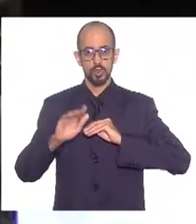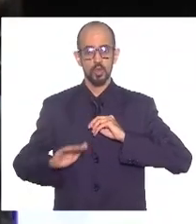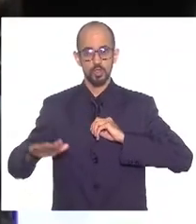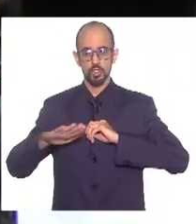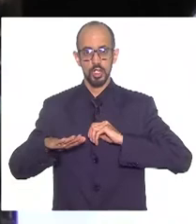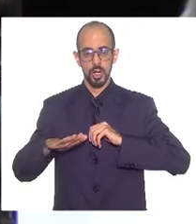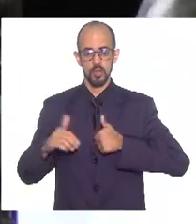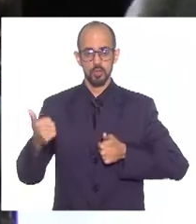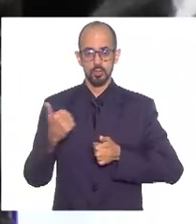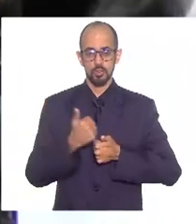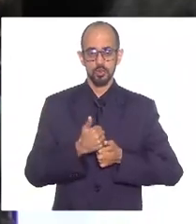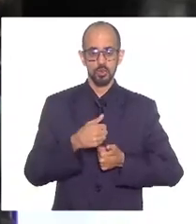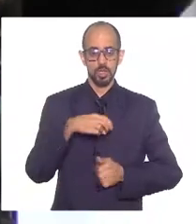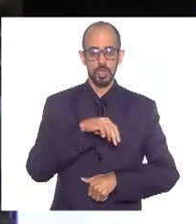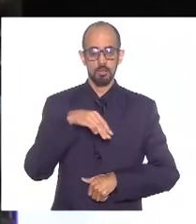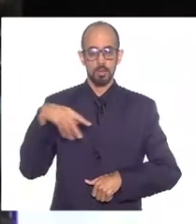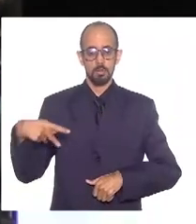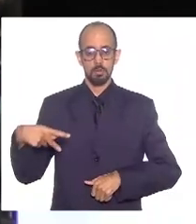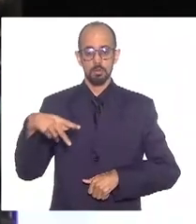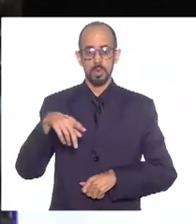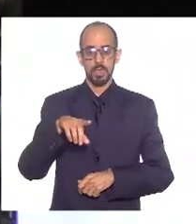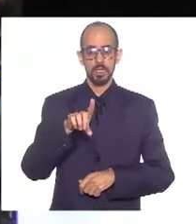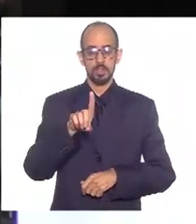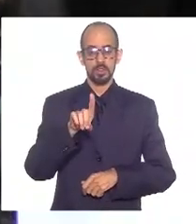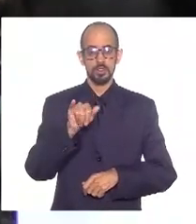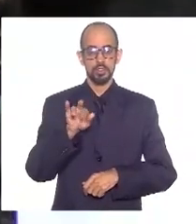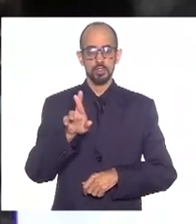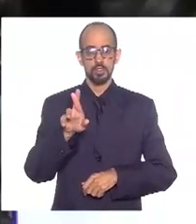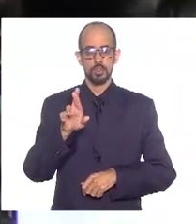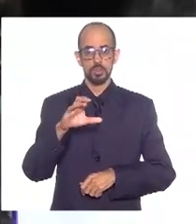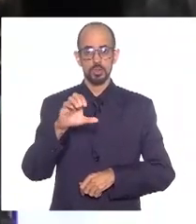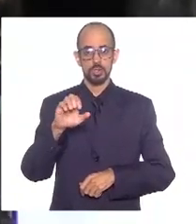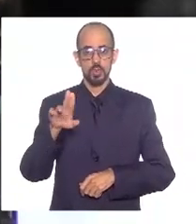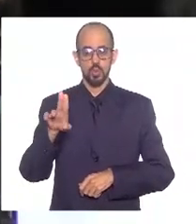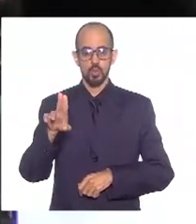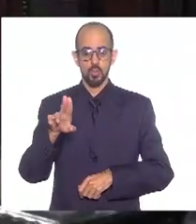da ANP, Dirceu Amorelli, por favor.